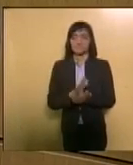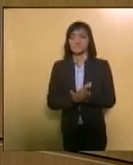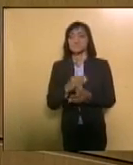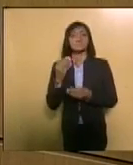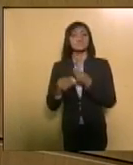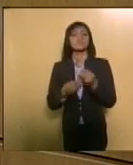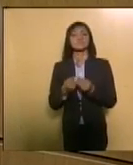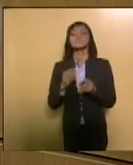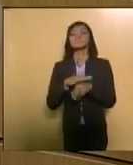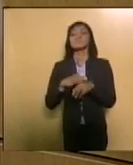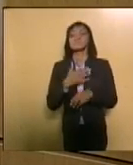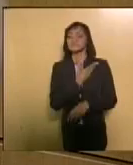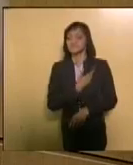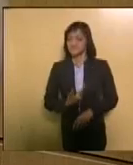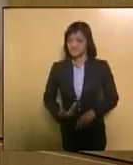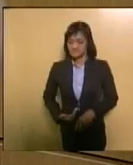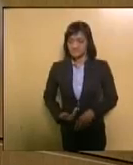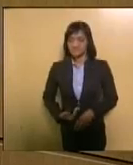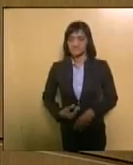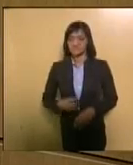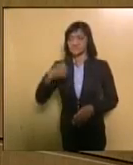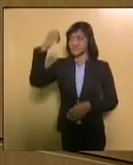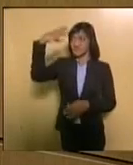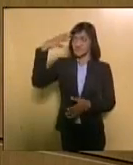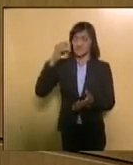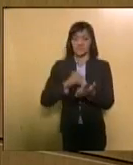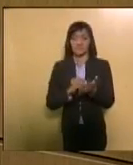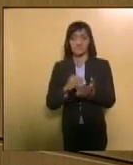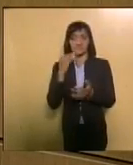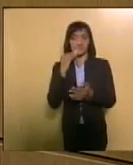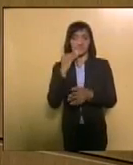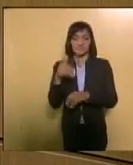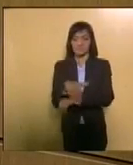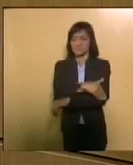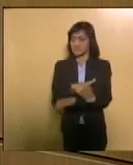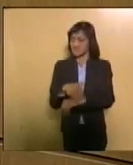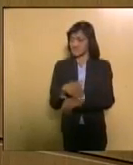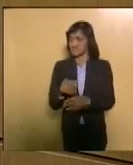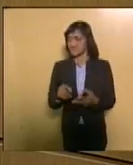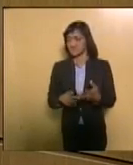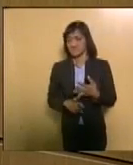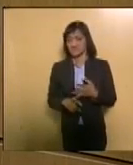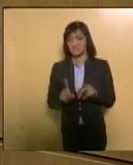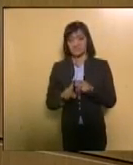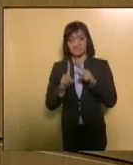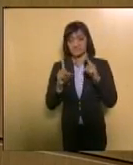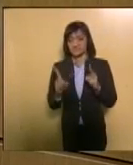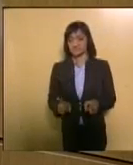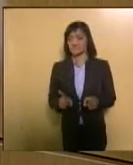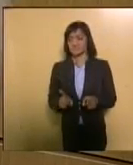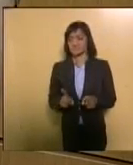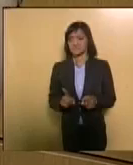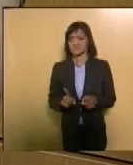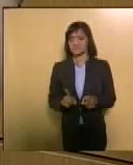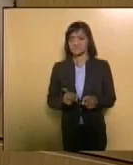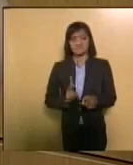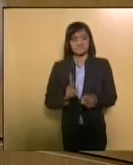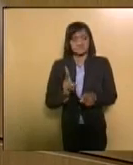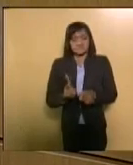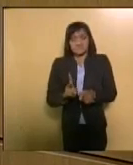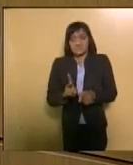o estado é para falar que tá faltando iluminação para falar que tem um buraco na rua delas mas que são fatores que geram sensação